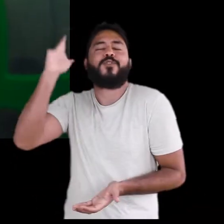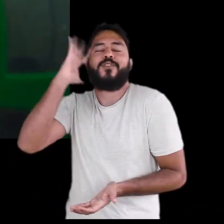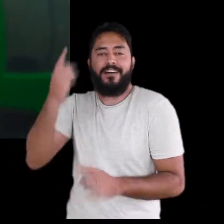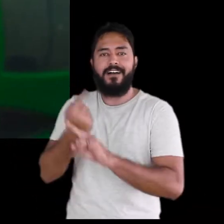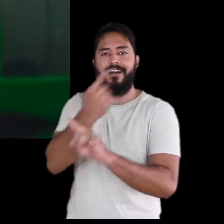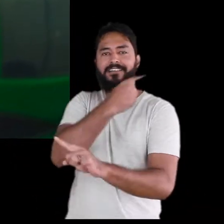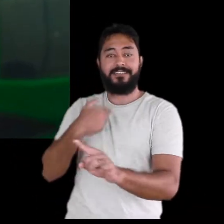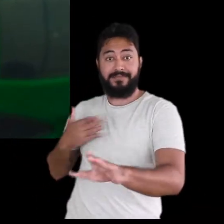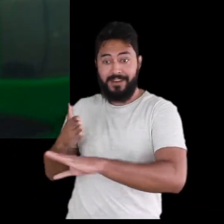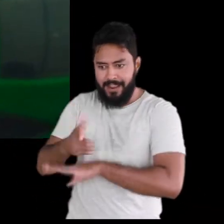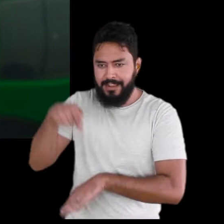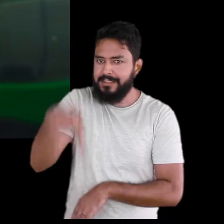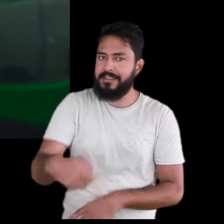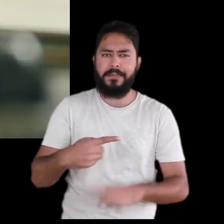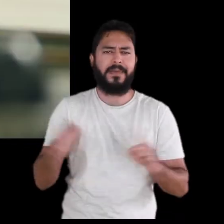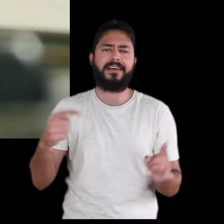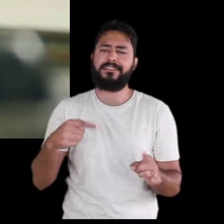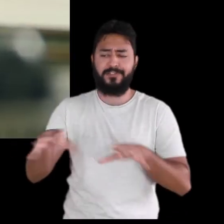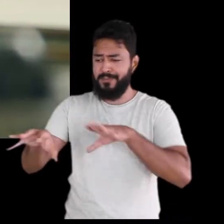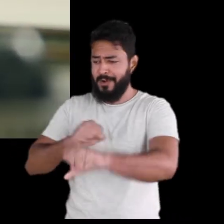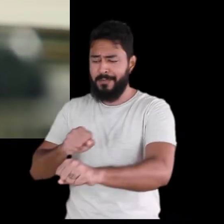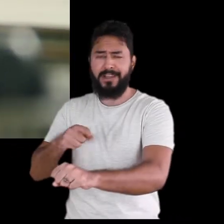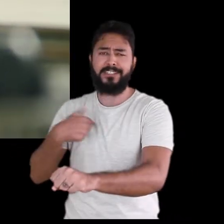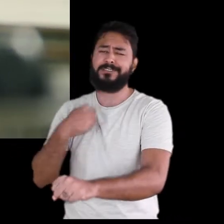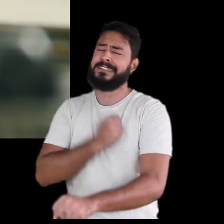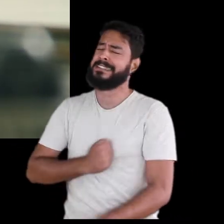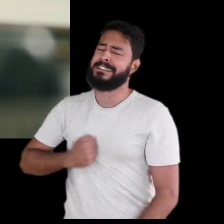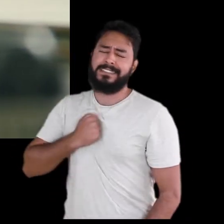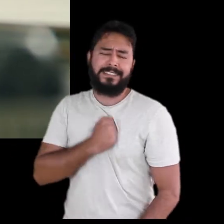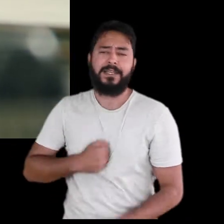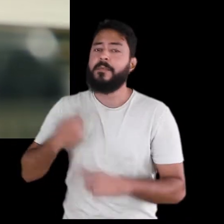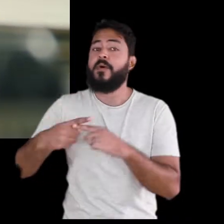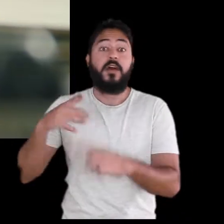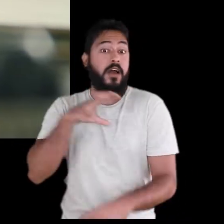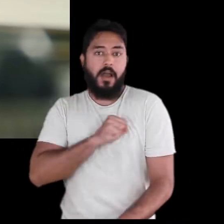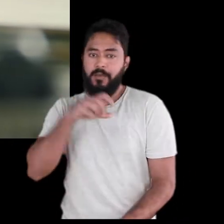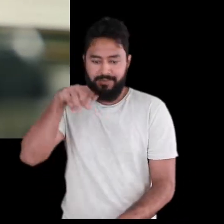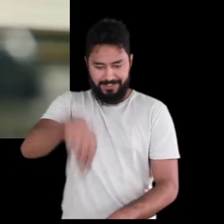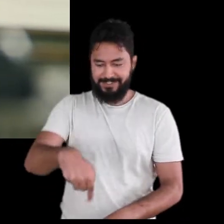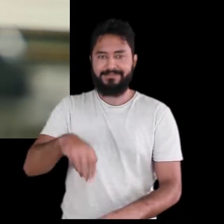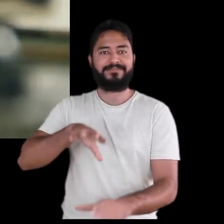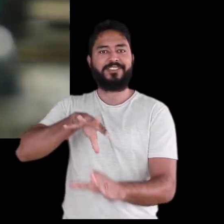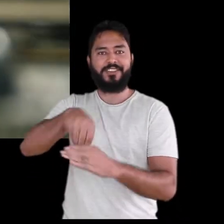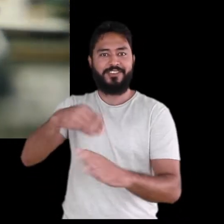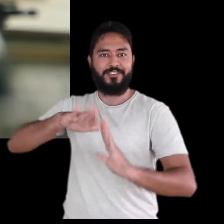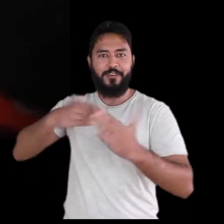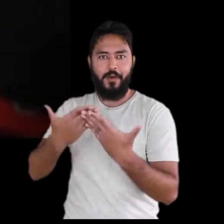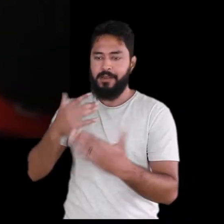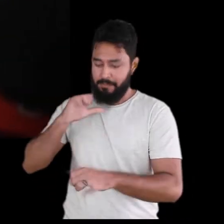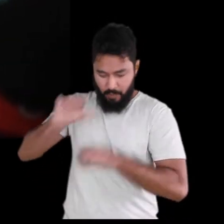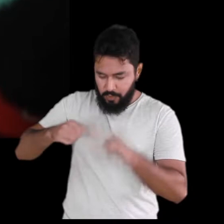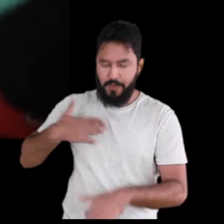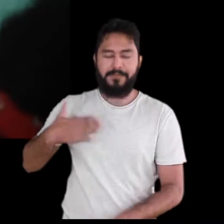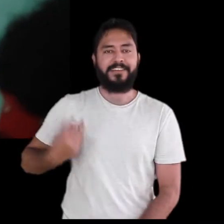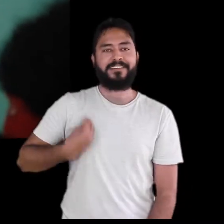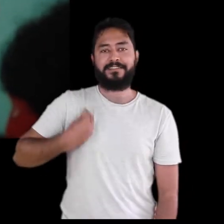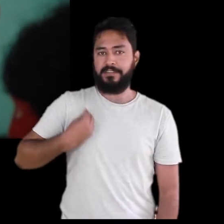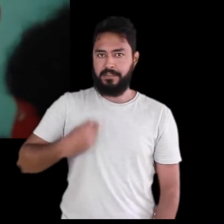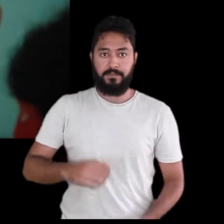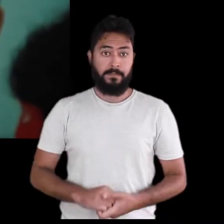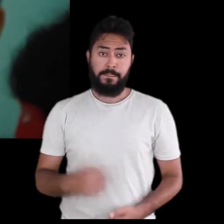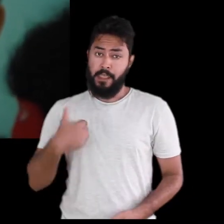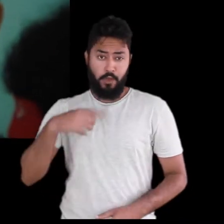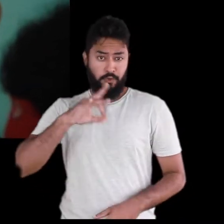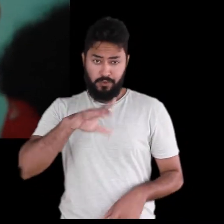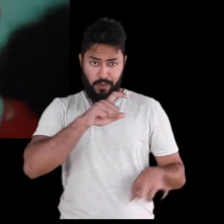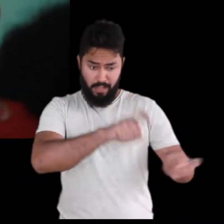não e muito entrar aqui não sei como sair porque eu amo essa escola em transformou muito eu não sou